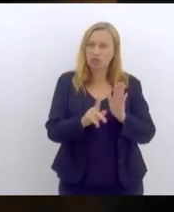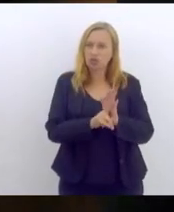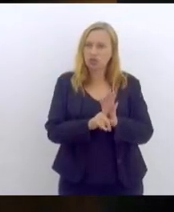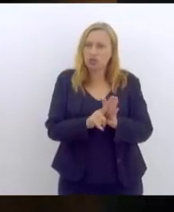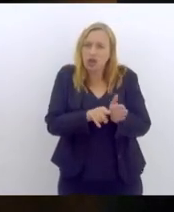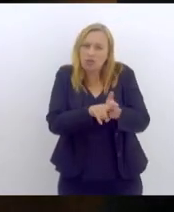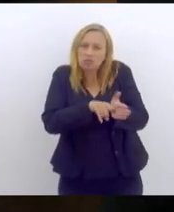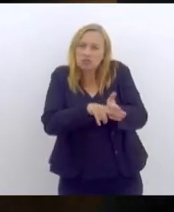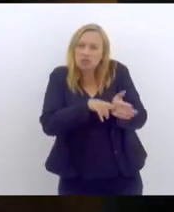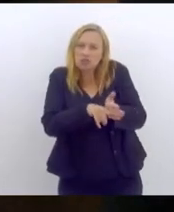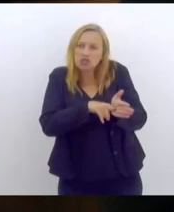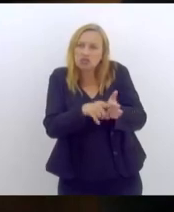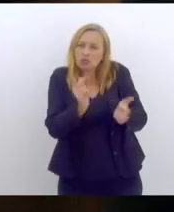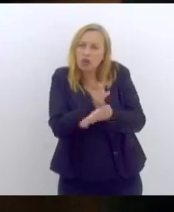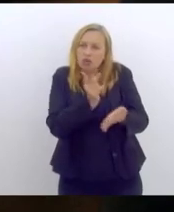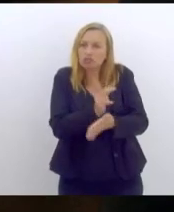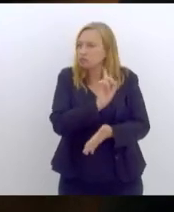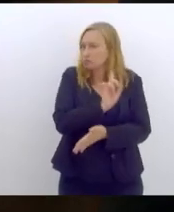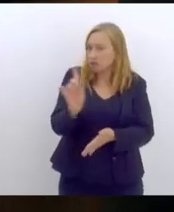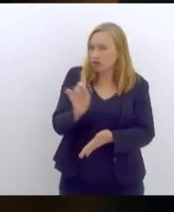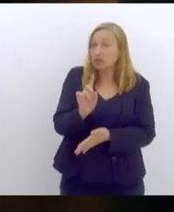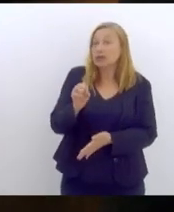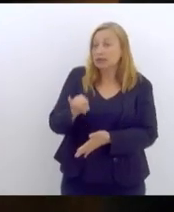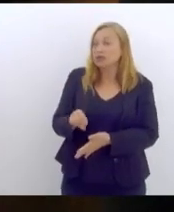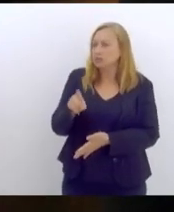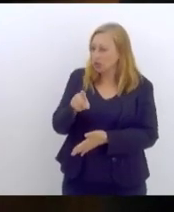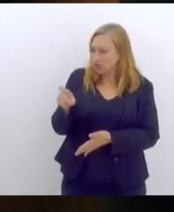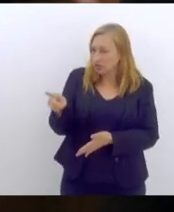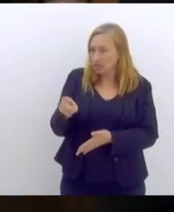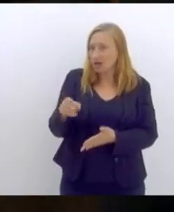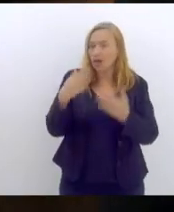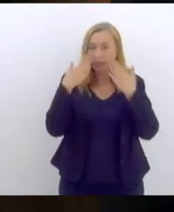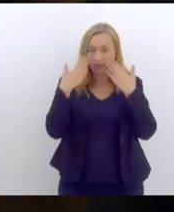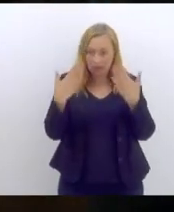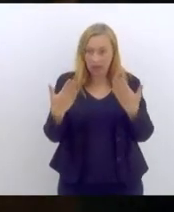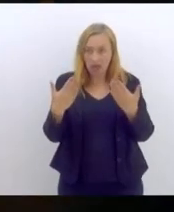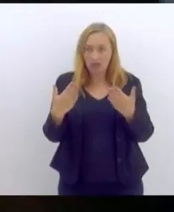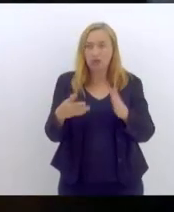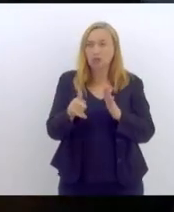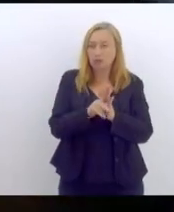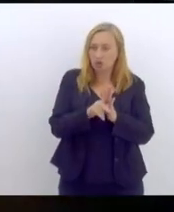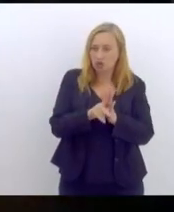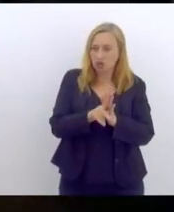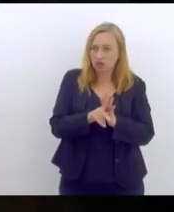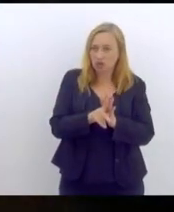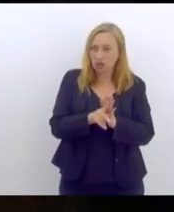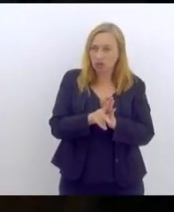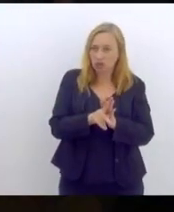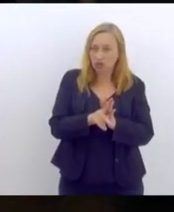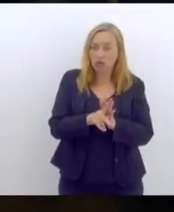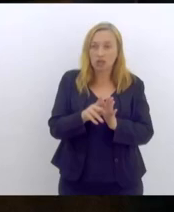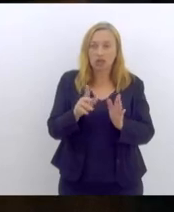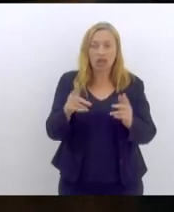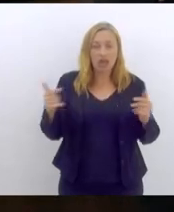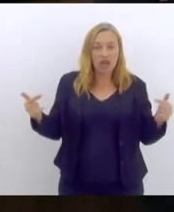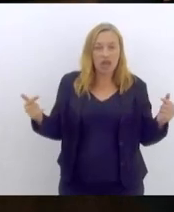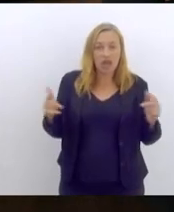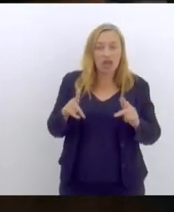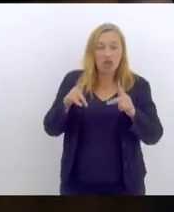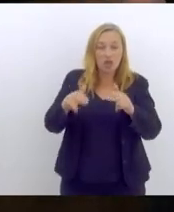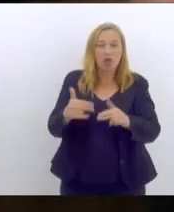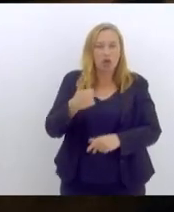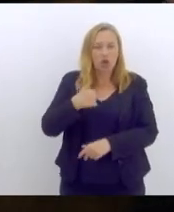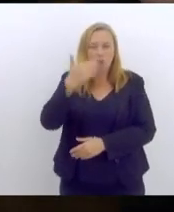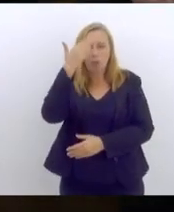no palheiro. Não. Se vocês apresentarem um projeto que venha com aquilo que eu penso, com aquilo que eu